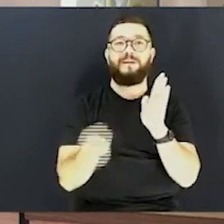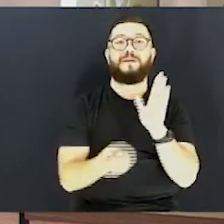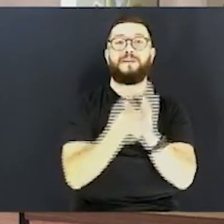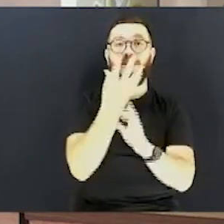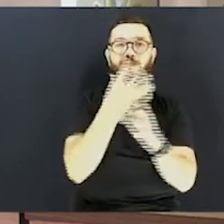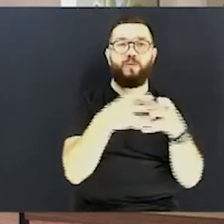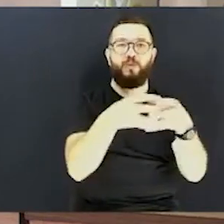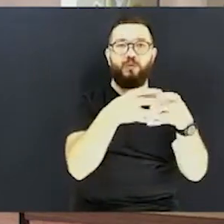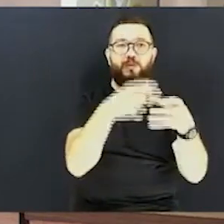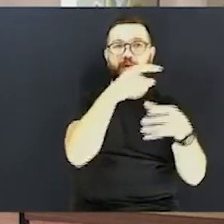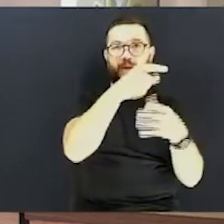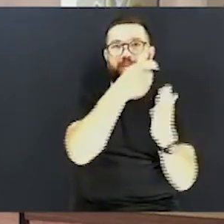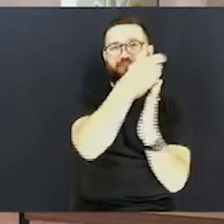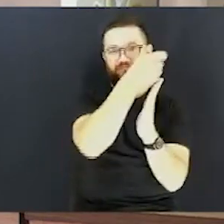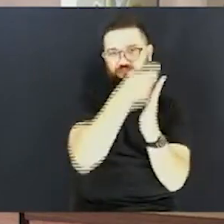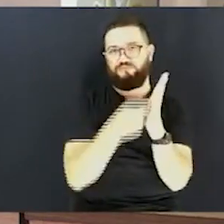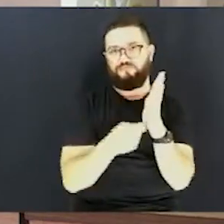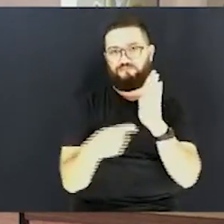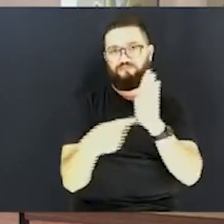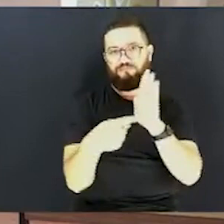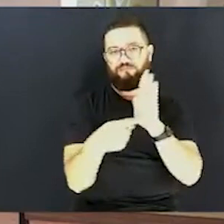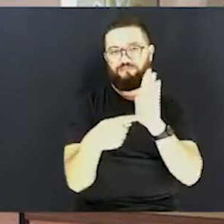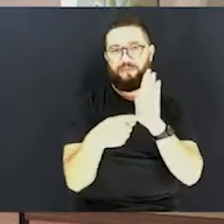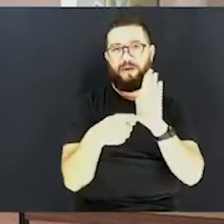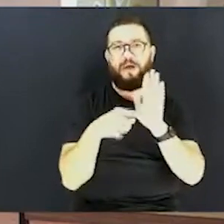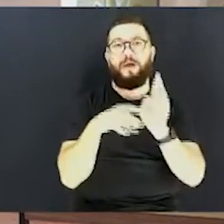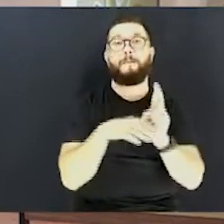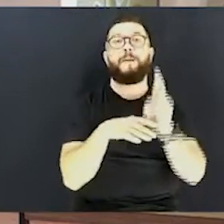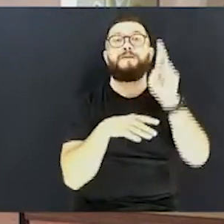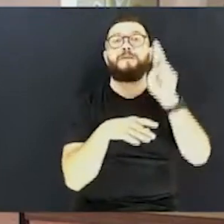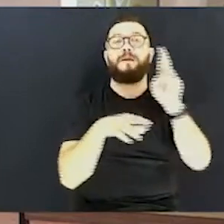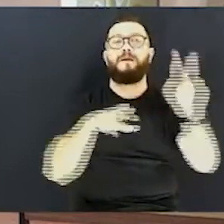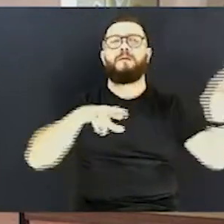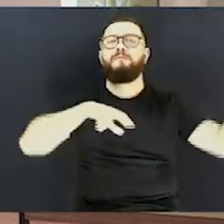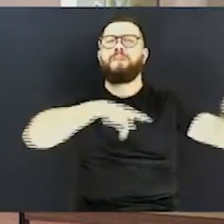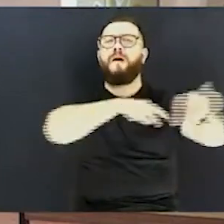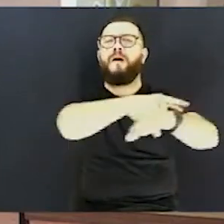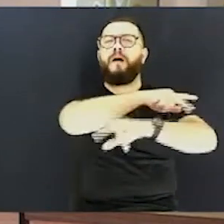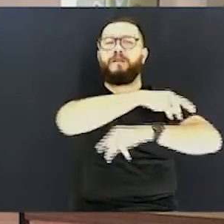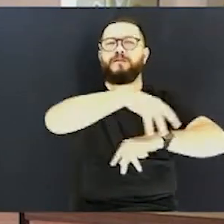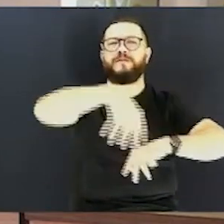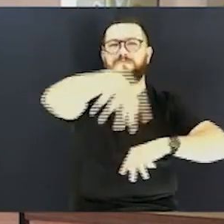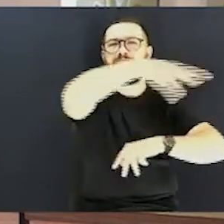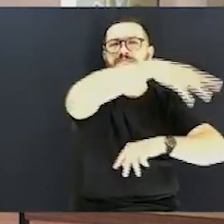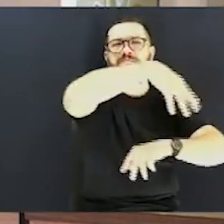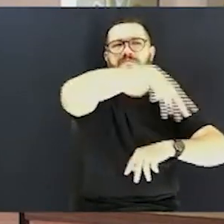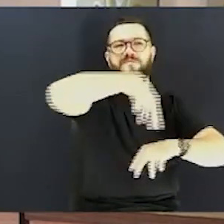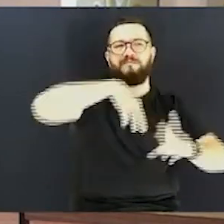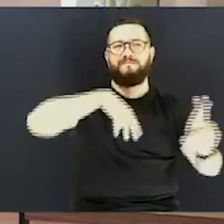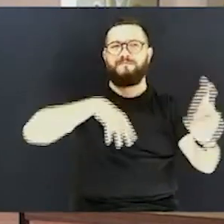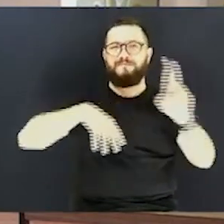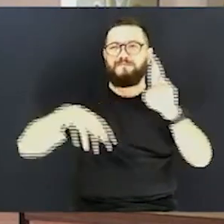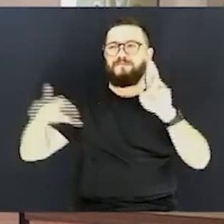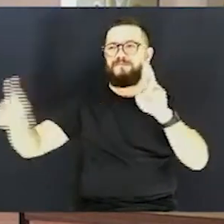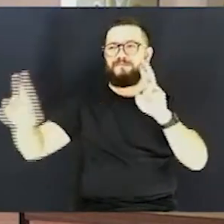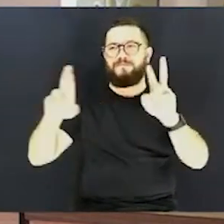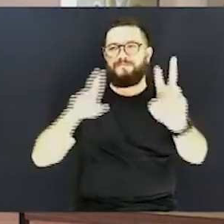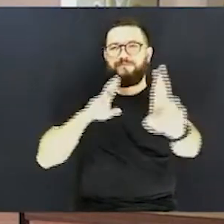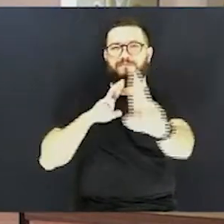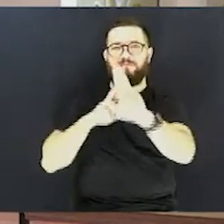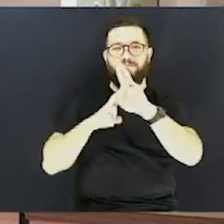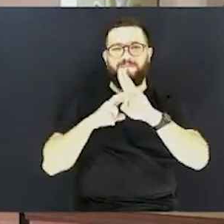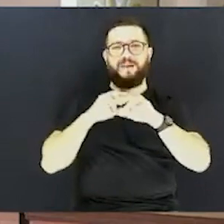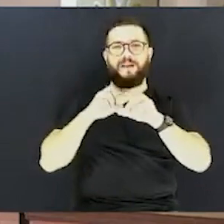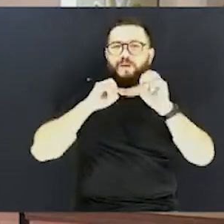que foi formado por representantes de diversas áreas do município, entre elas a educação, ação social, Instituto de